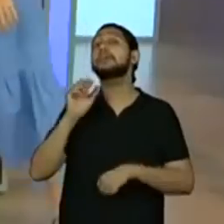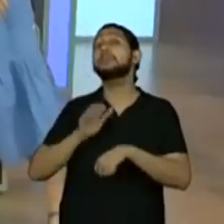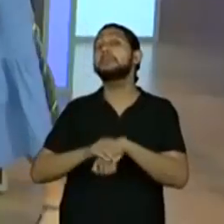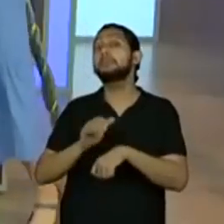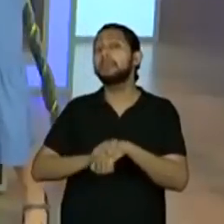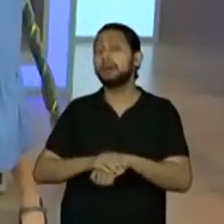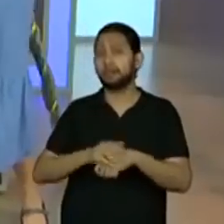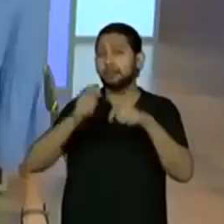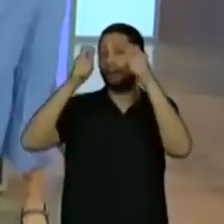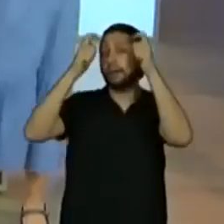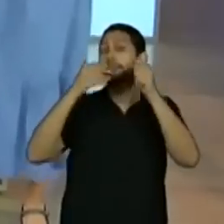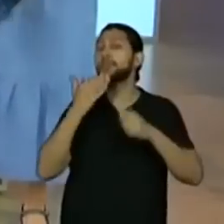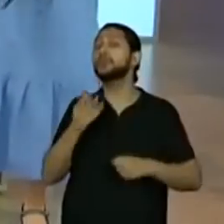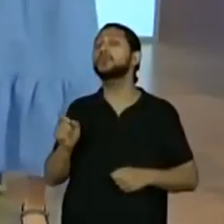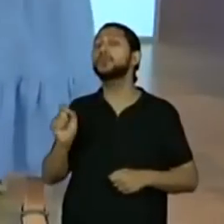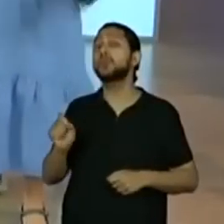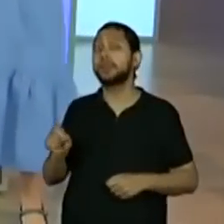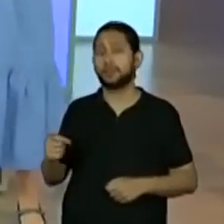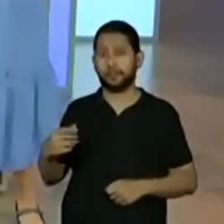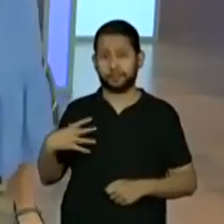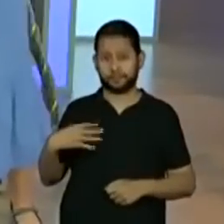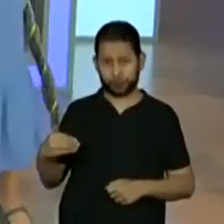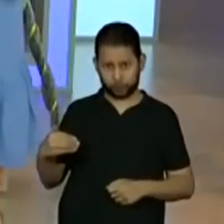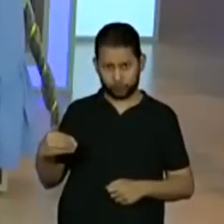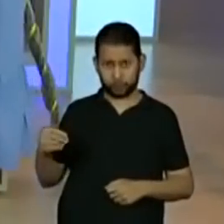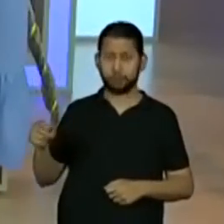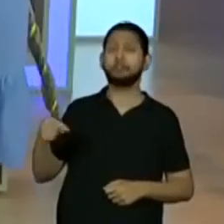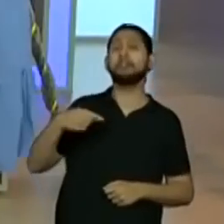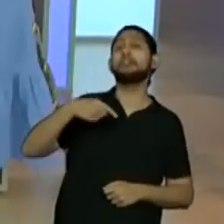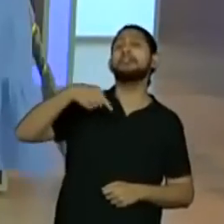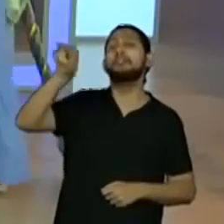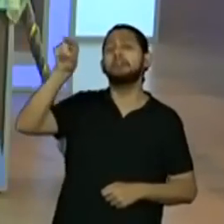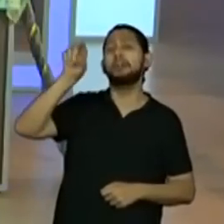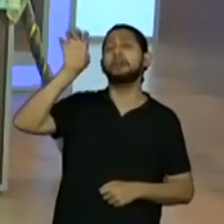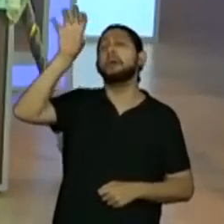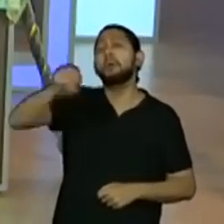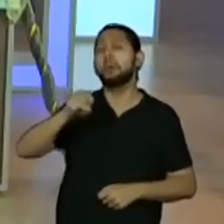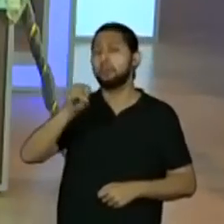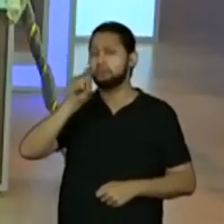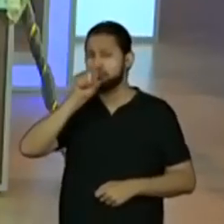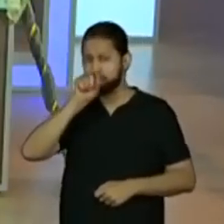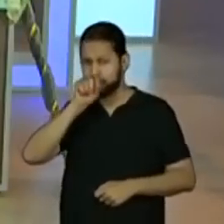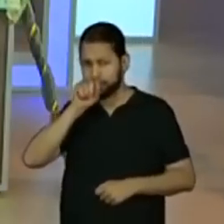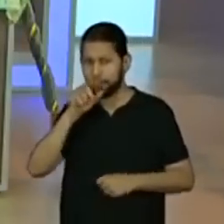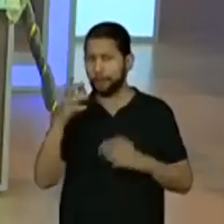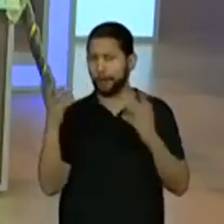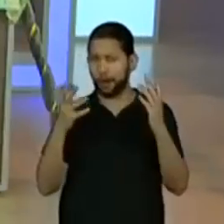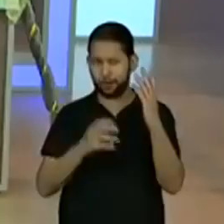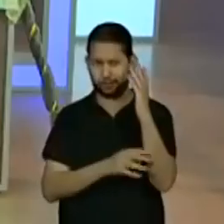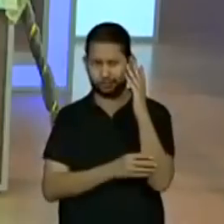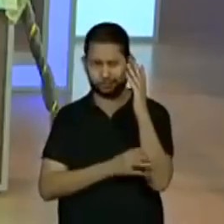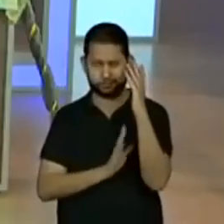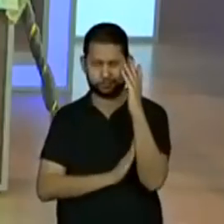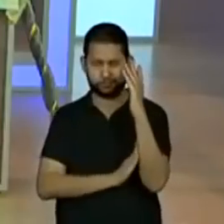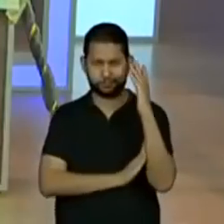mais velho foi e andou. Eu vou colocar a macieira um pouquinho mais para cá.